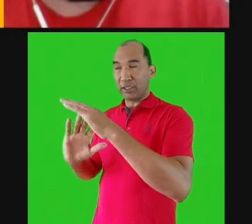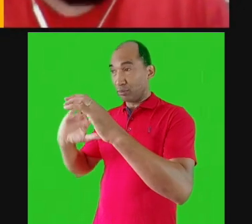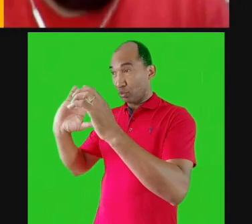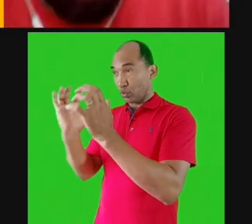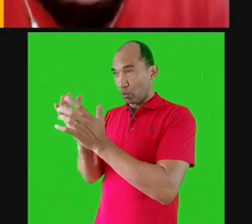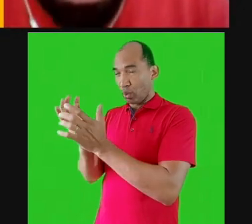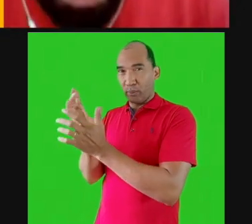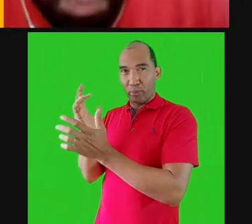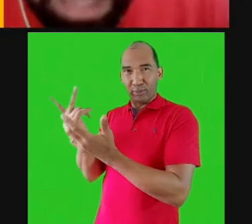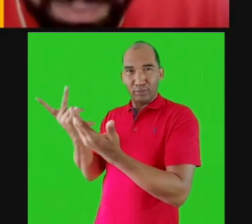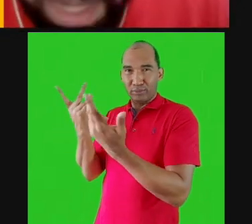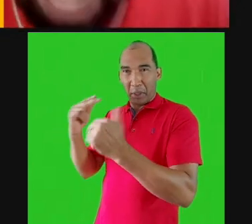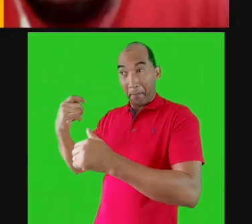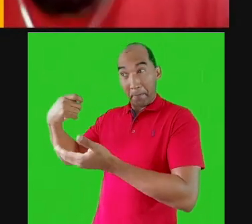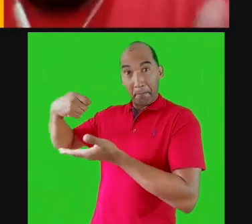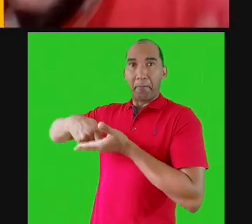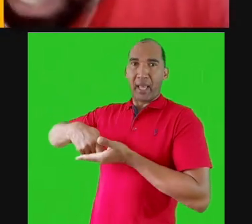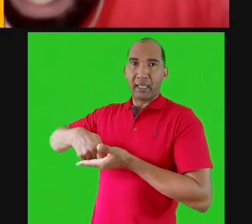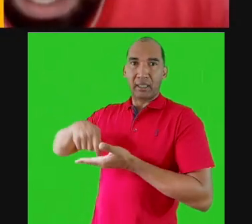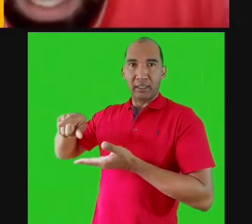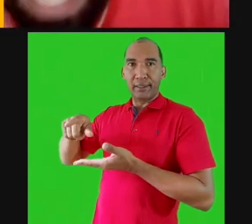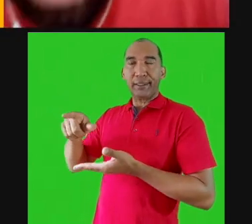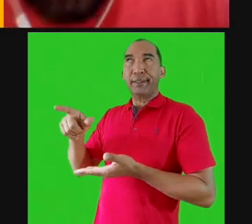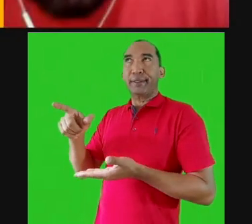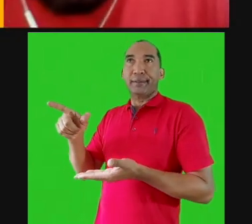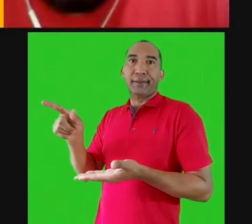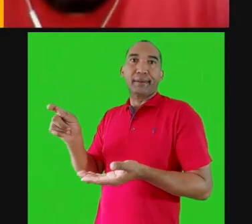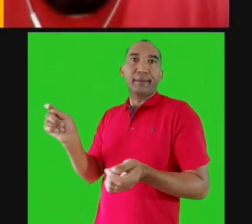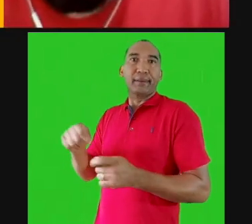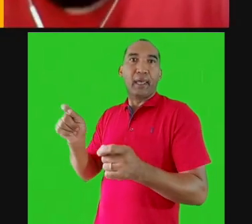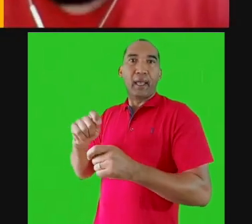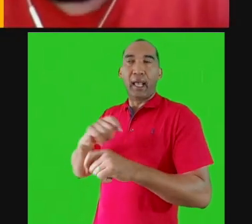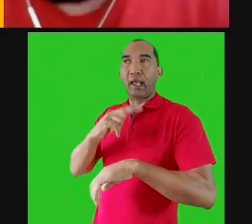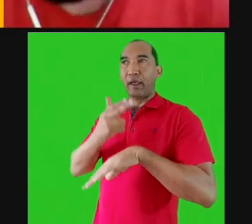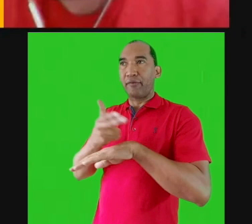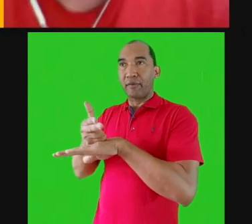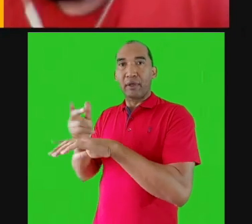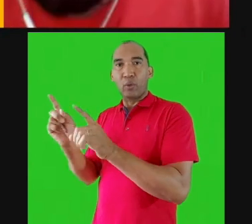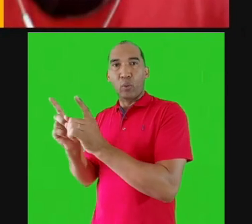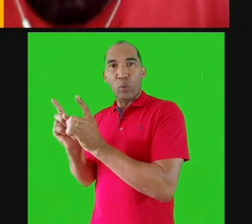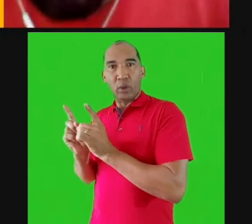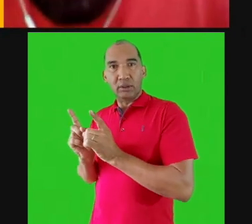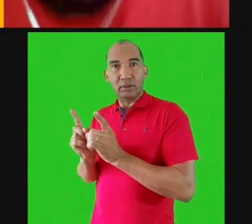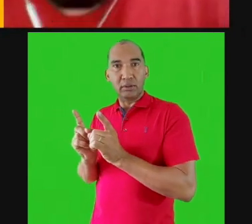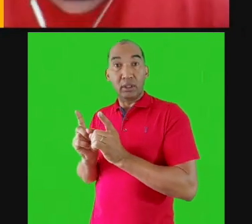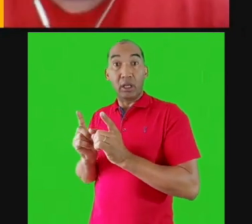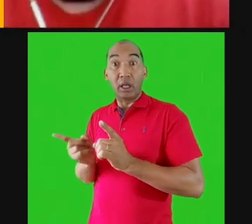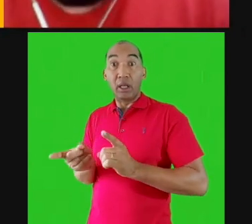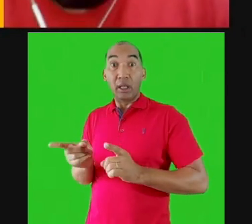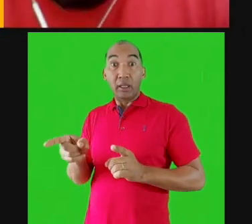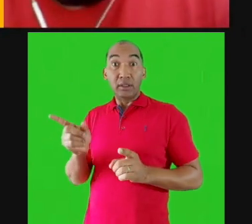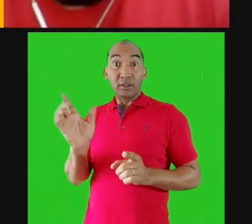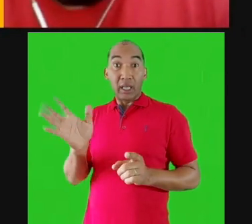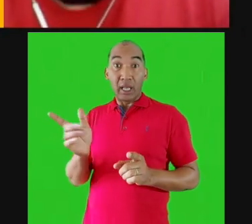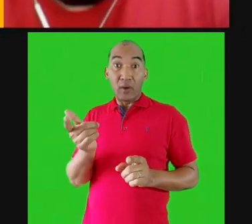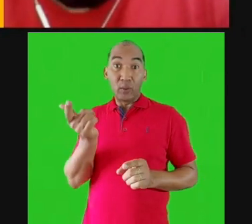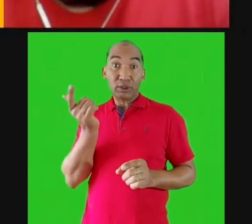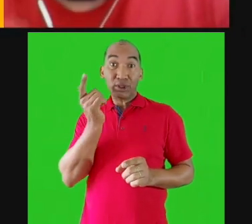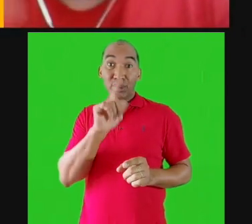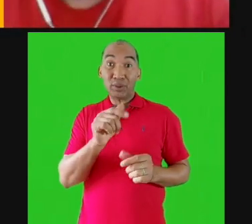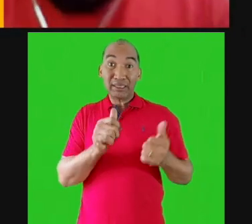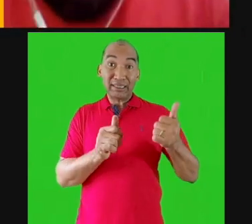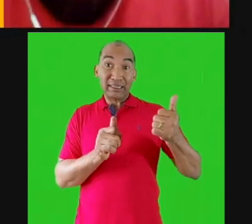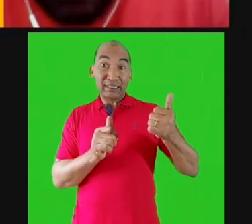conseguia ter urgente numa turma com curso regular, turmas pagas, e que a gente tem incentivo para rodar os filmes, eram 6 filmes de curta-metragem. A gente já conseguiu